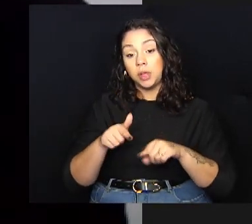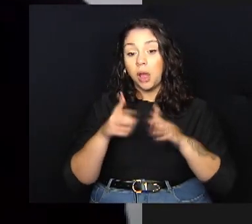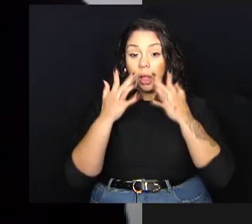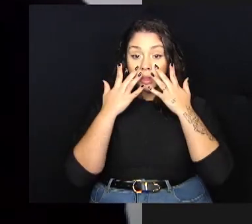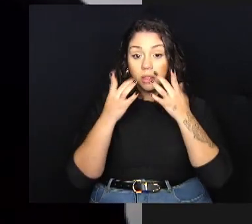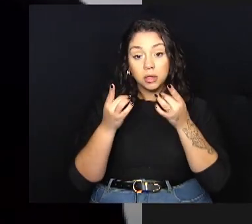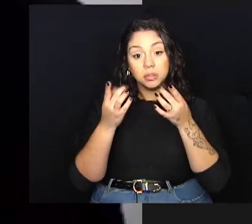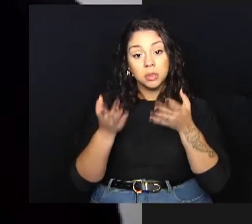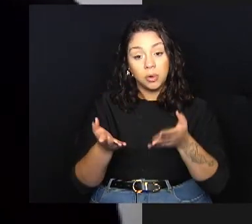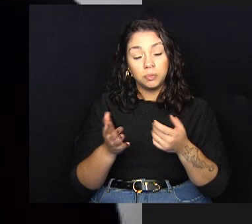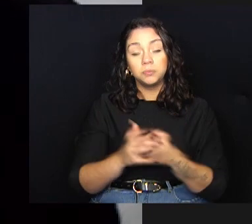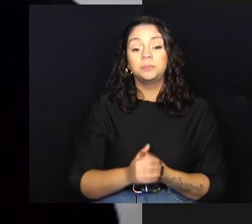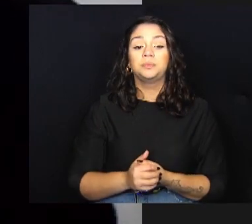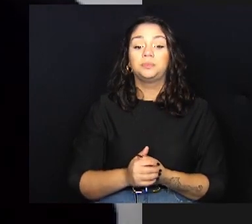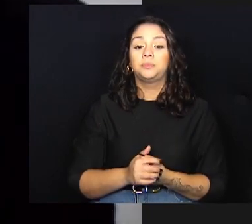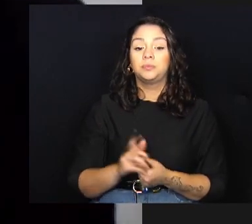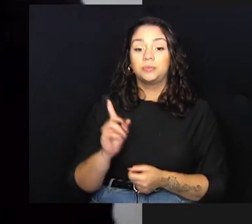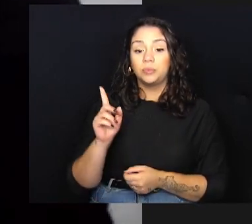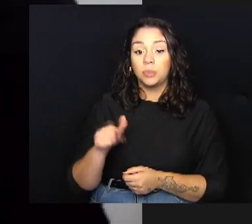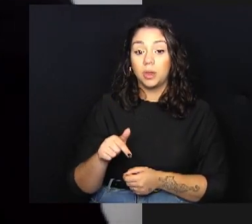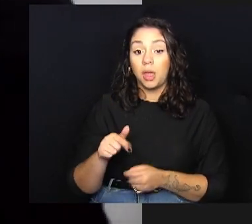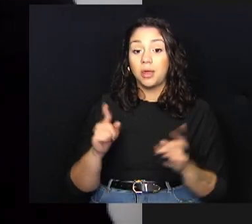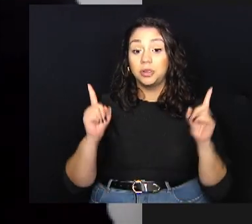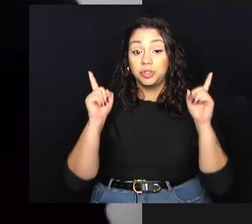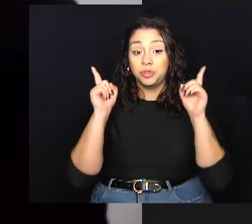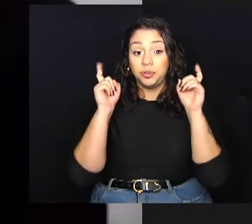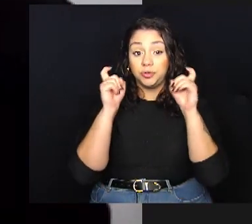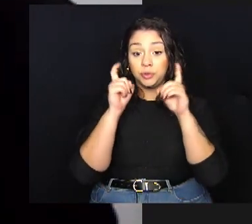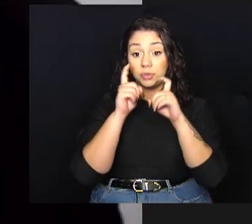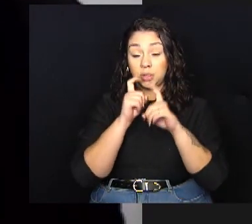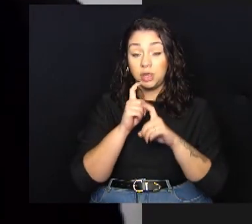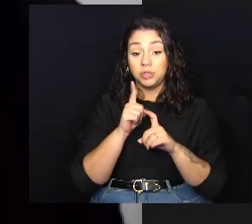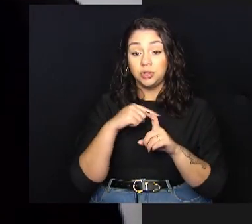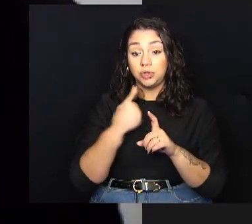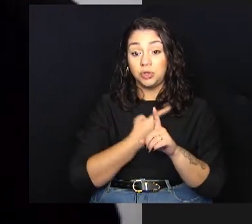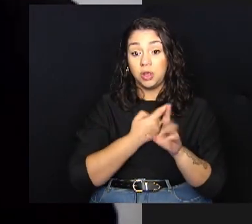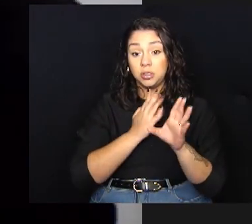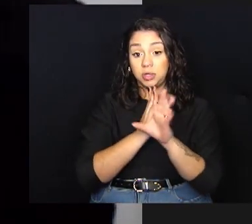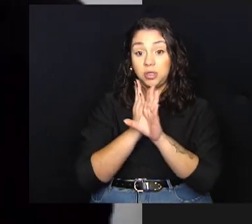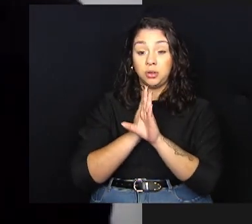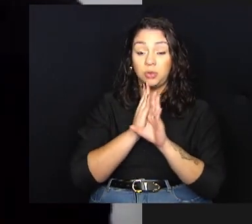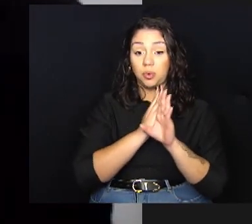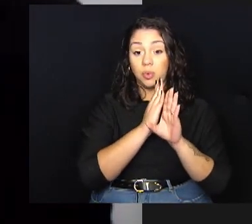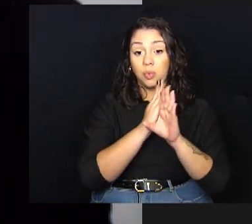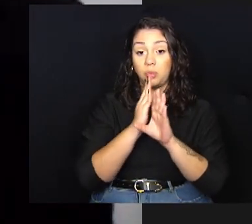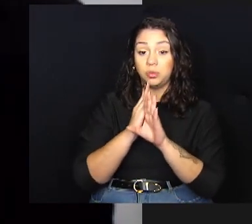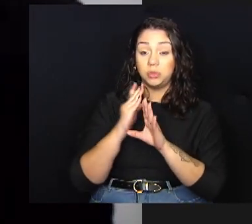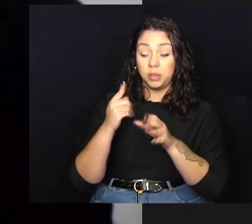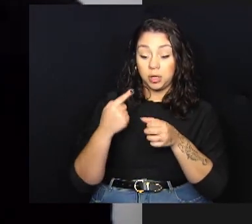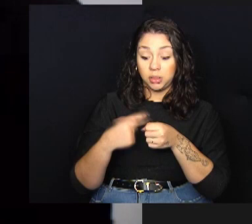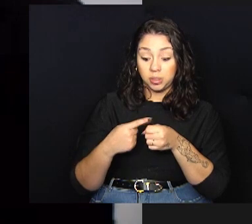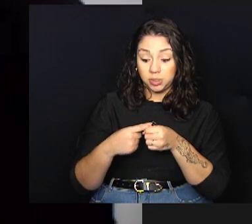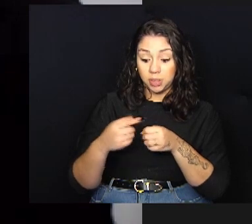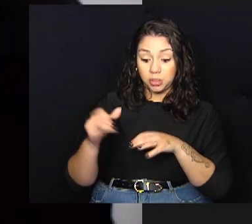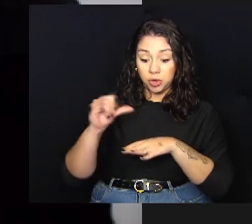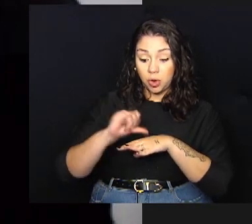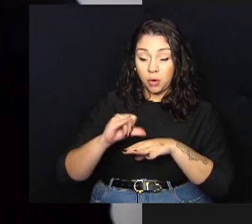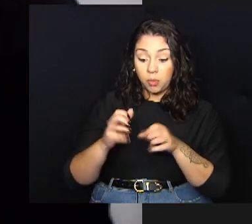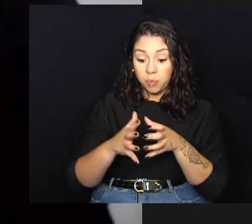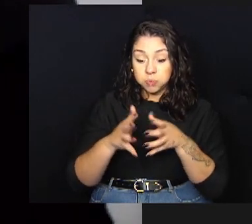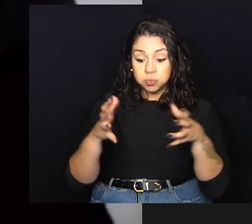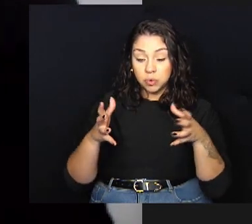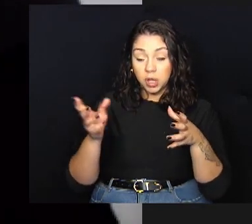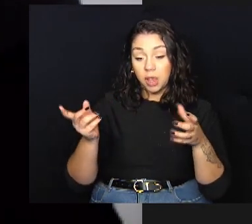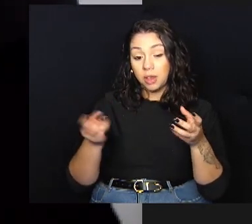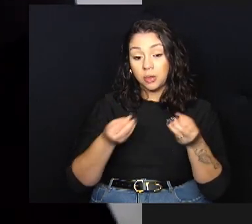que são as dificuldades que a gente encontra na metrópole né em relação a condições de vida